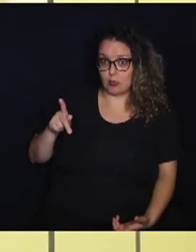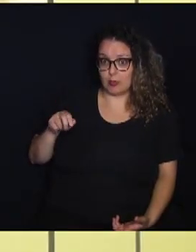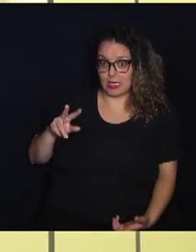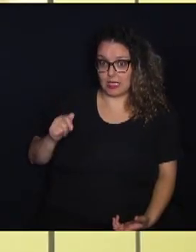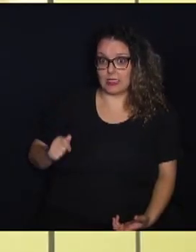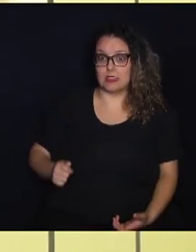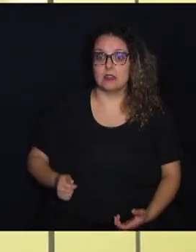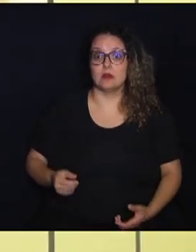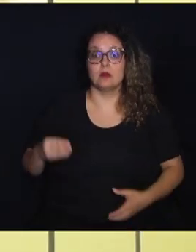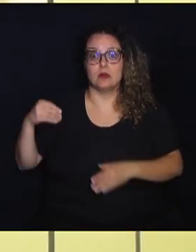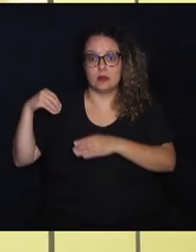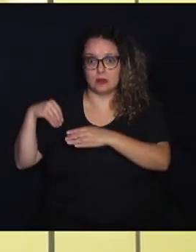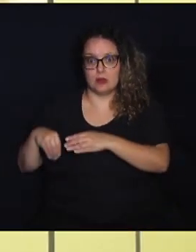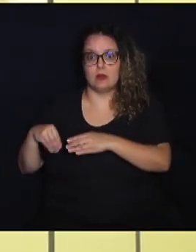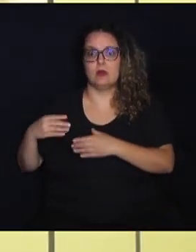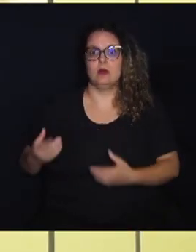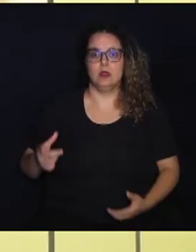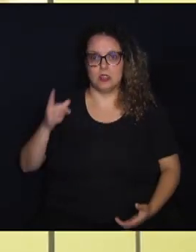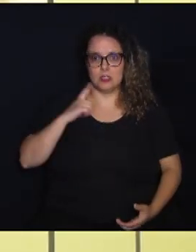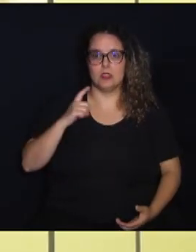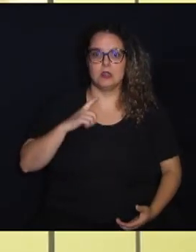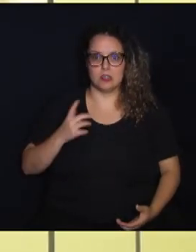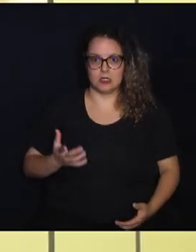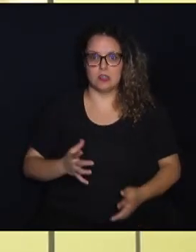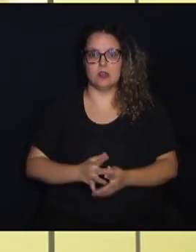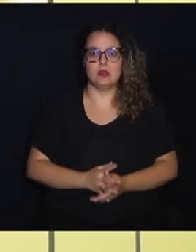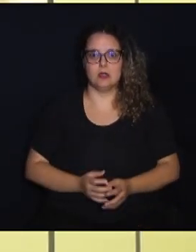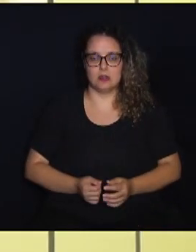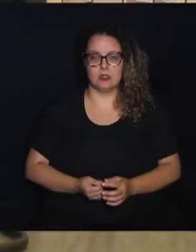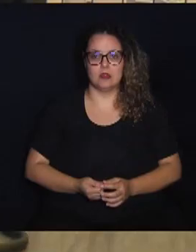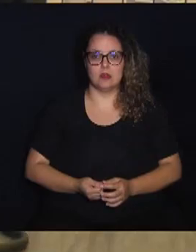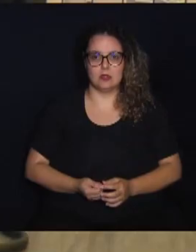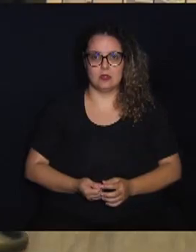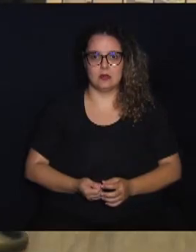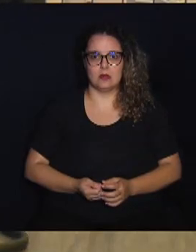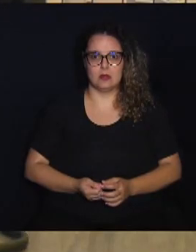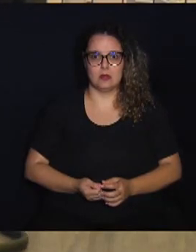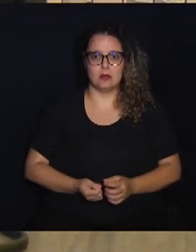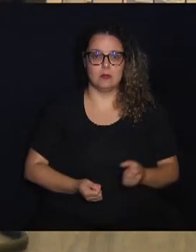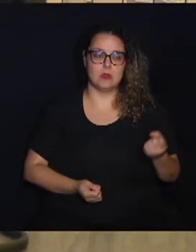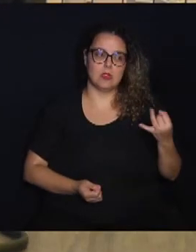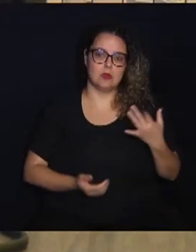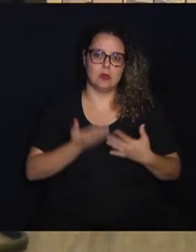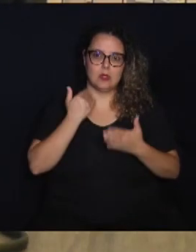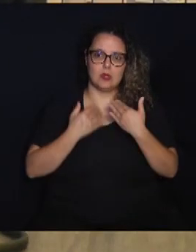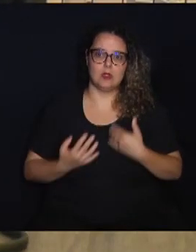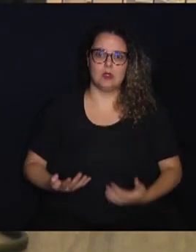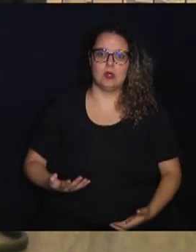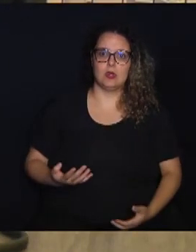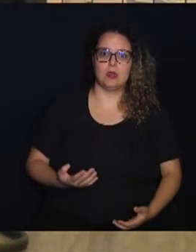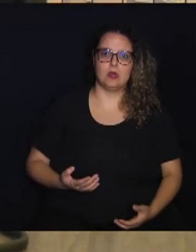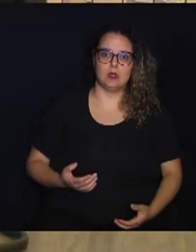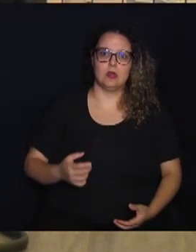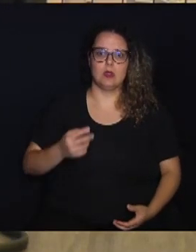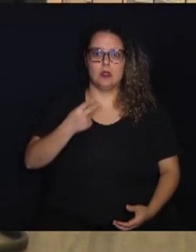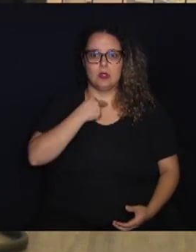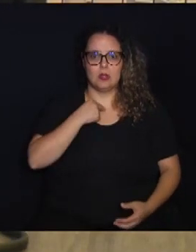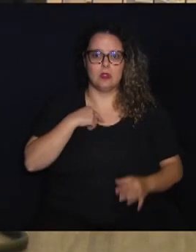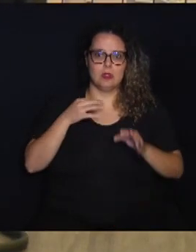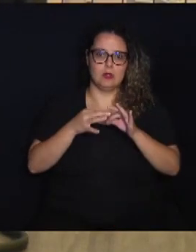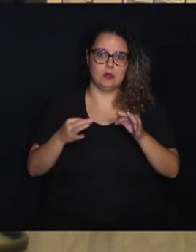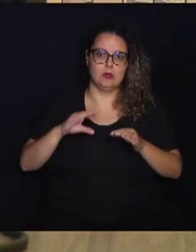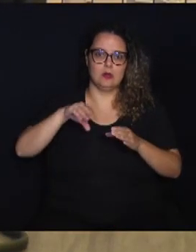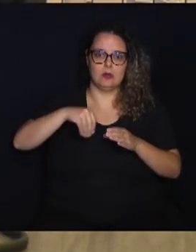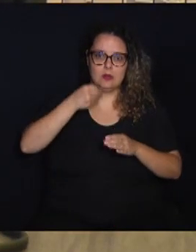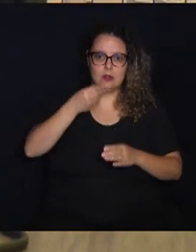na bolsa do pessoal que tem... Mas pode comer quantas? Porque de também quatro- não pode comer um pacote de Isso. castanha do Pará,